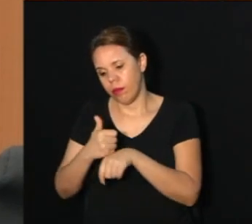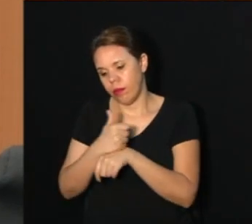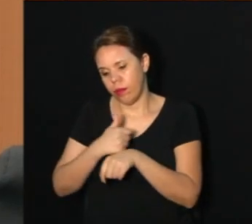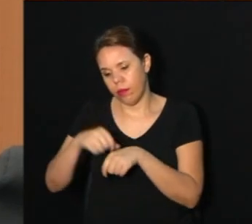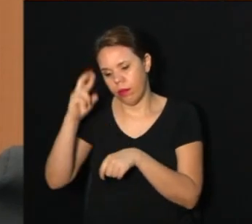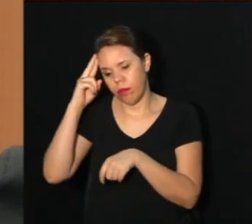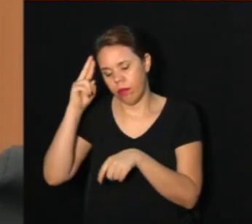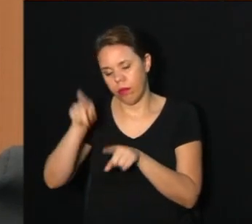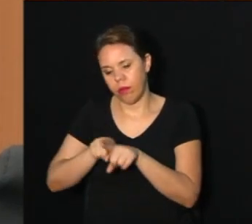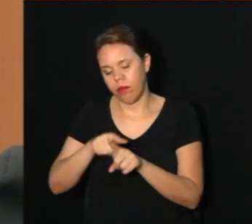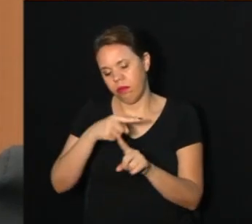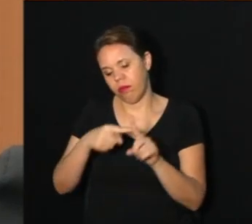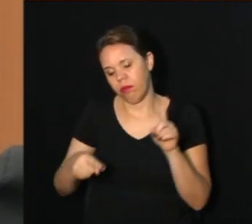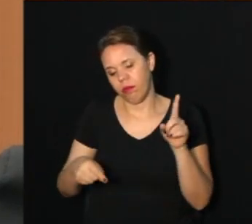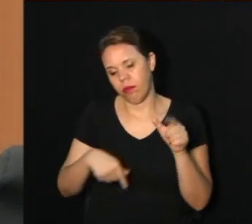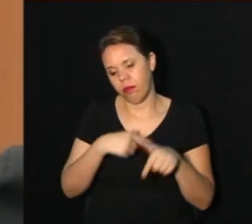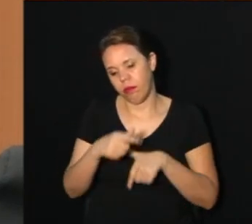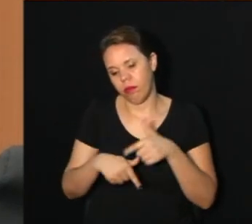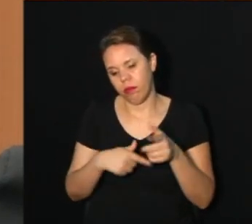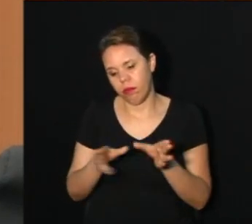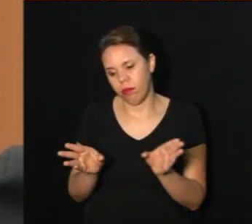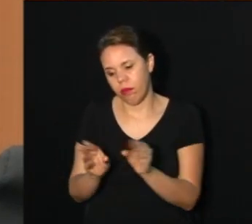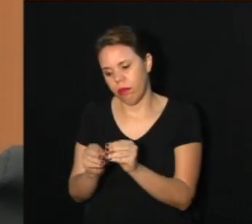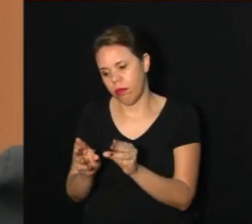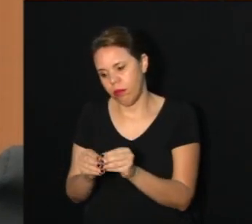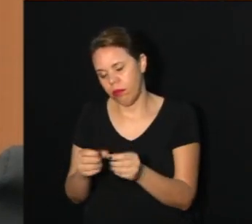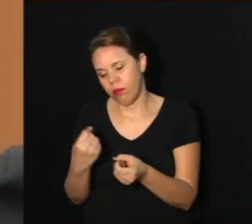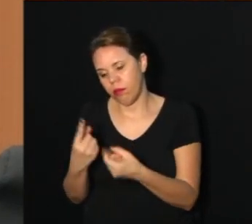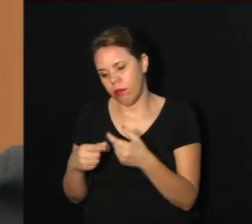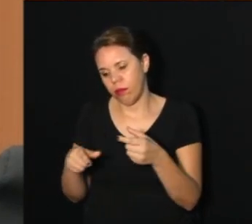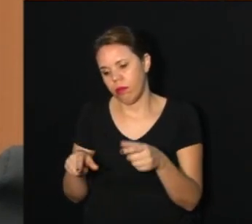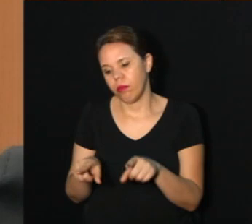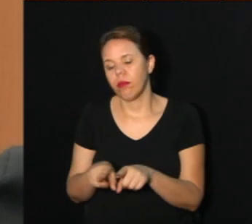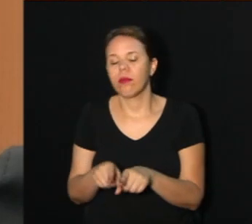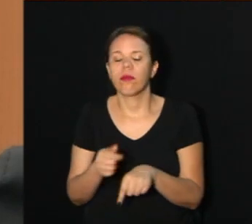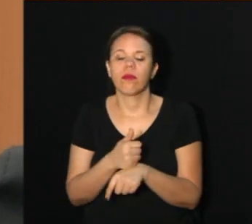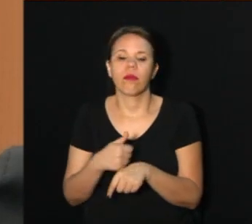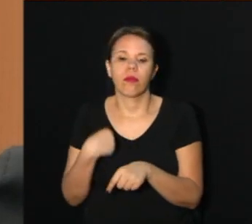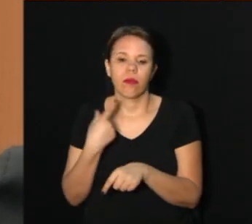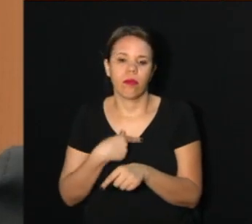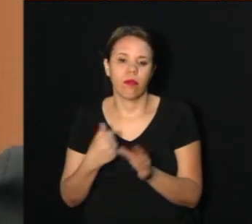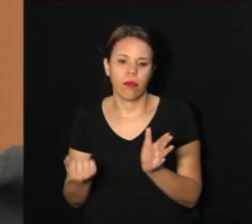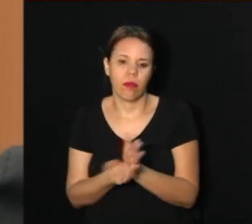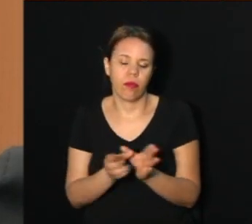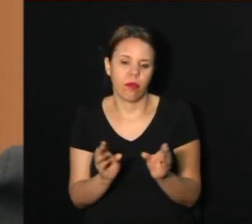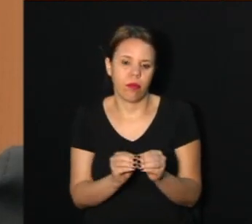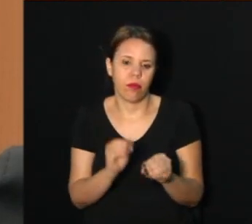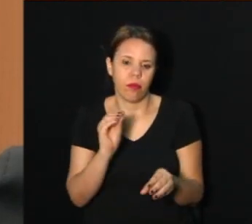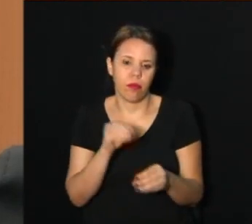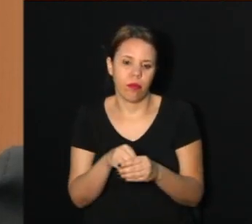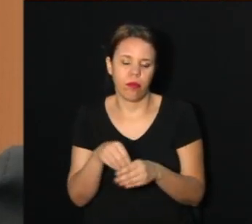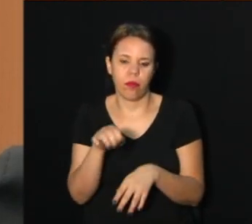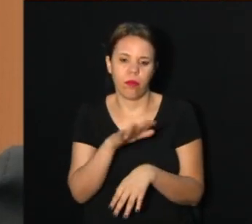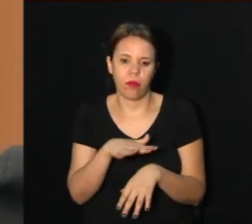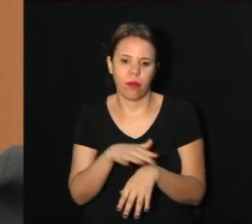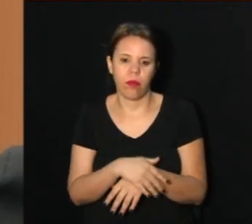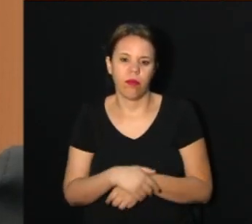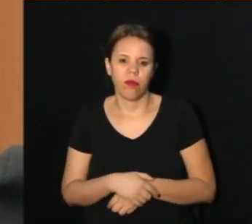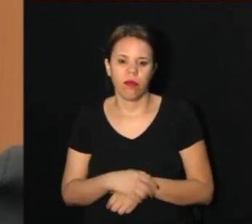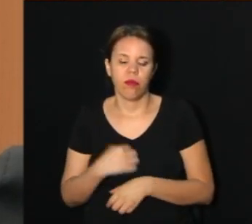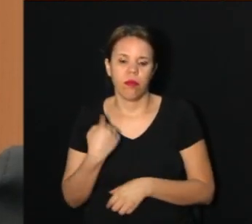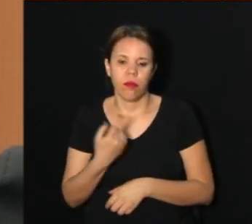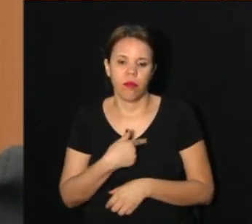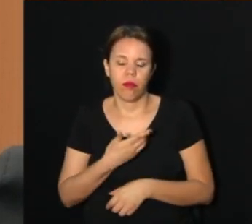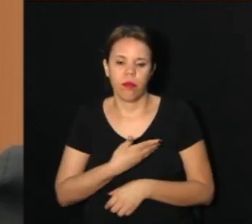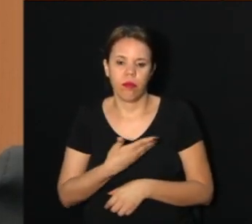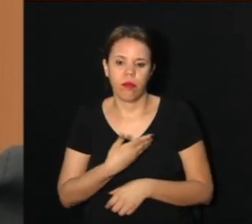cargos meio, né, vamos reduzir o trâmite dos processos, dos protocolados, ficando tudo dentro das grandes áreas, nas quais os